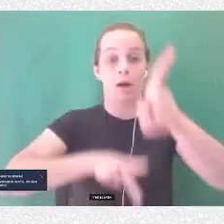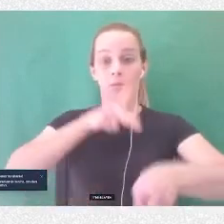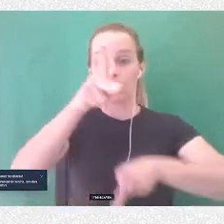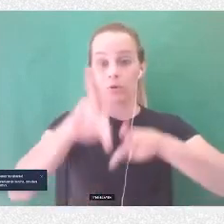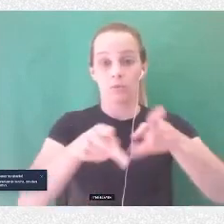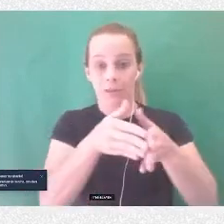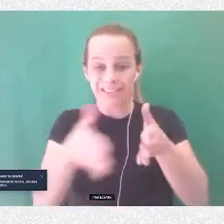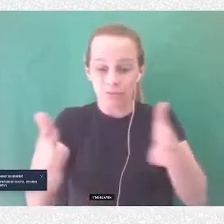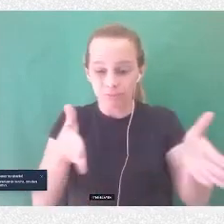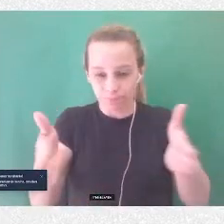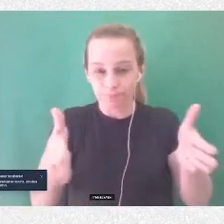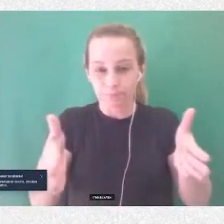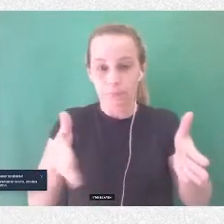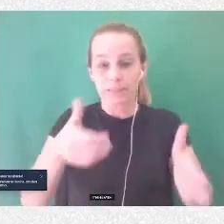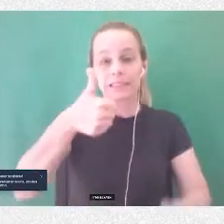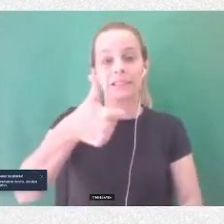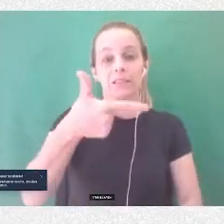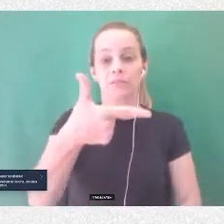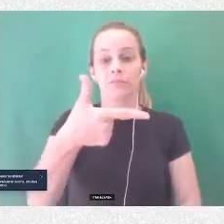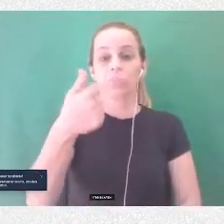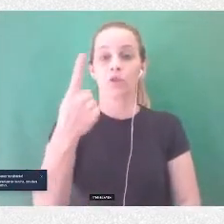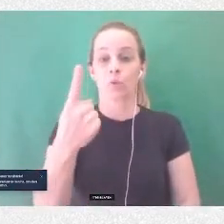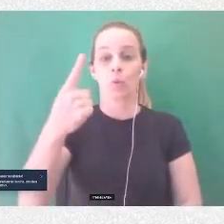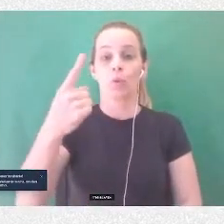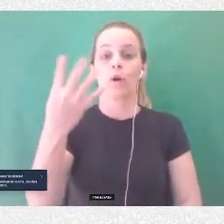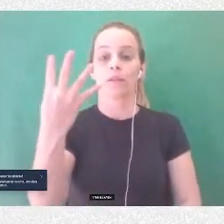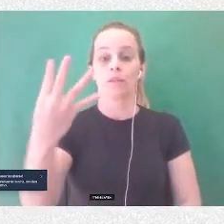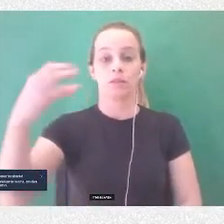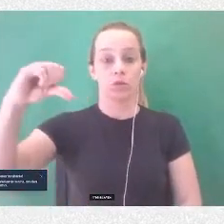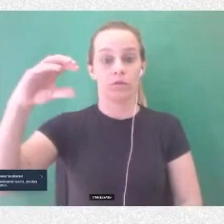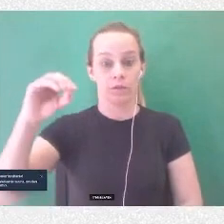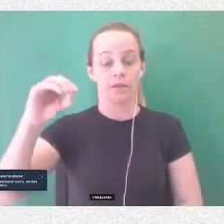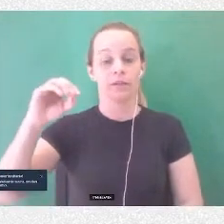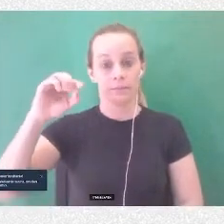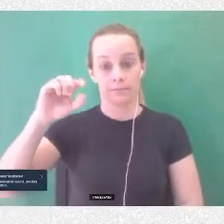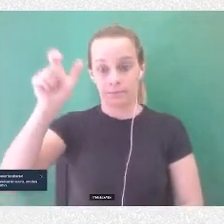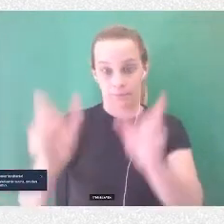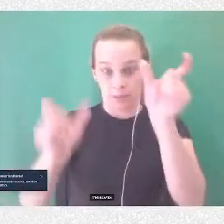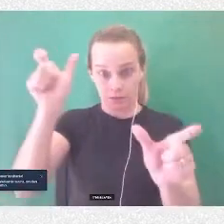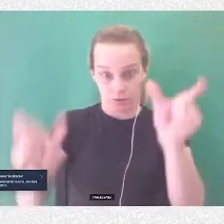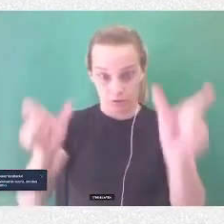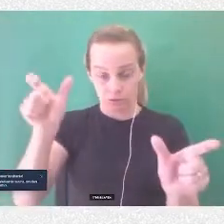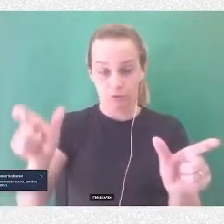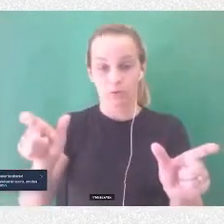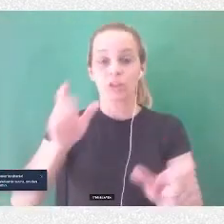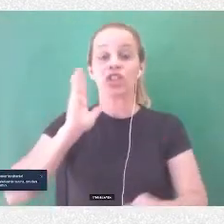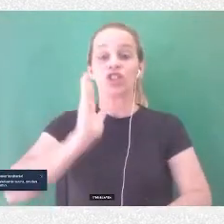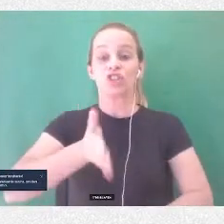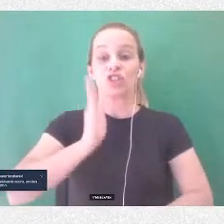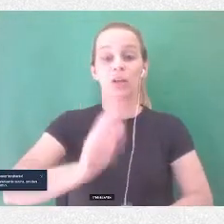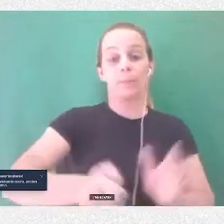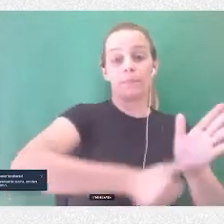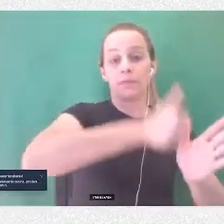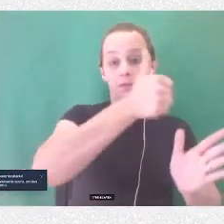essa vacinação é de 121.490 pessoas e hoje nós temos aplicadas em primeiras doses